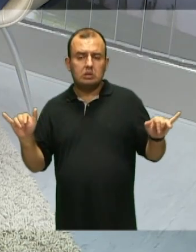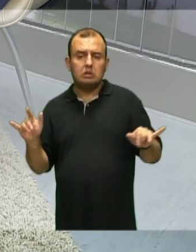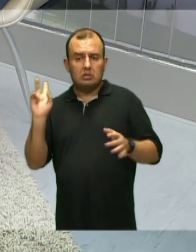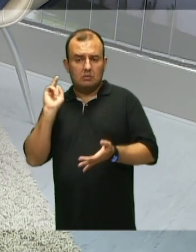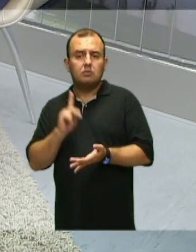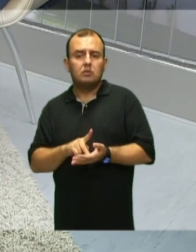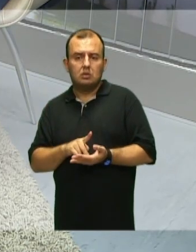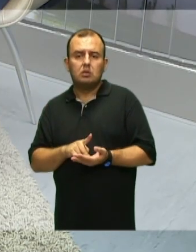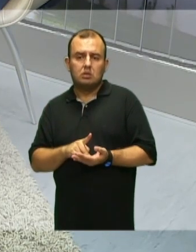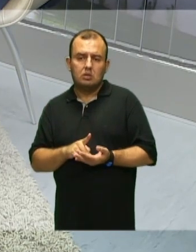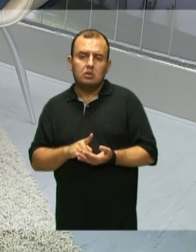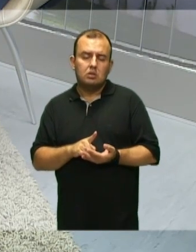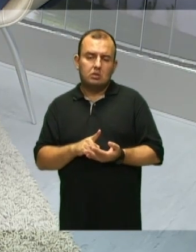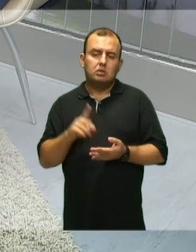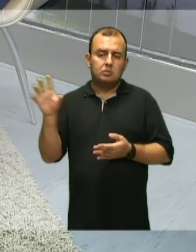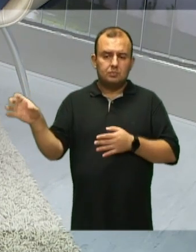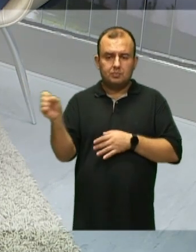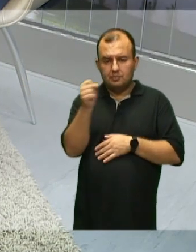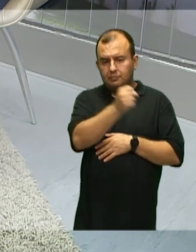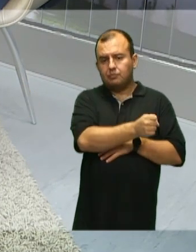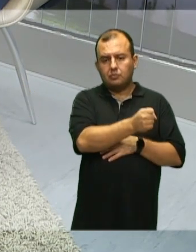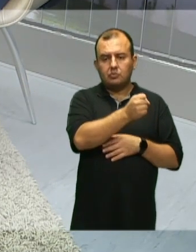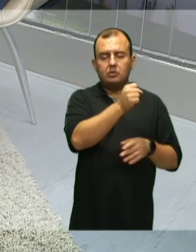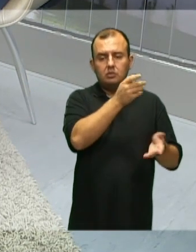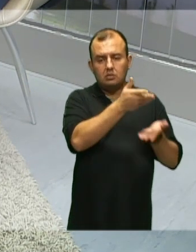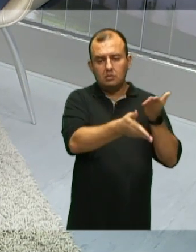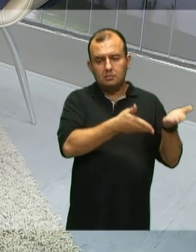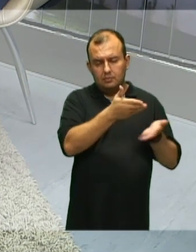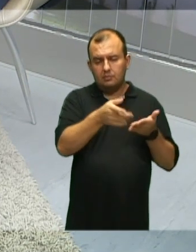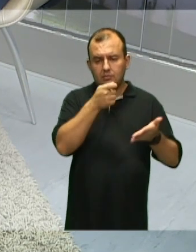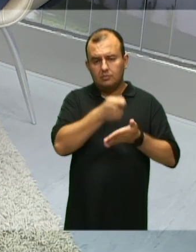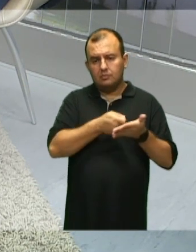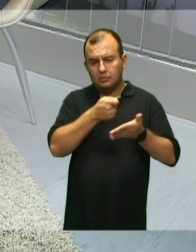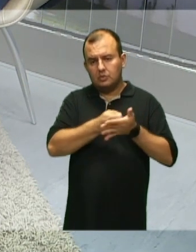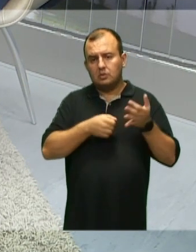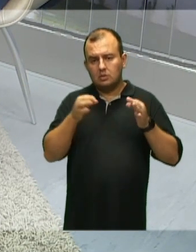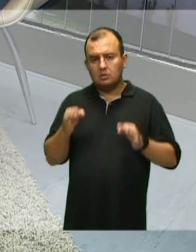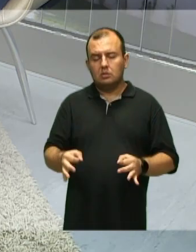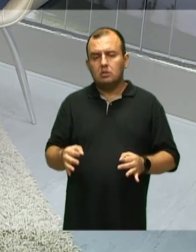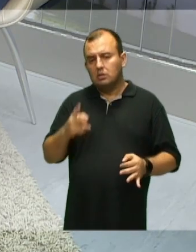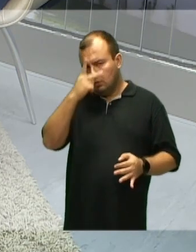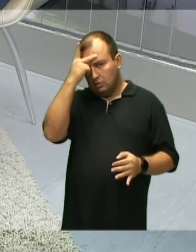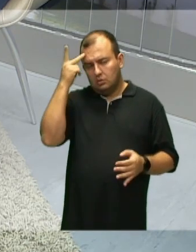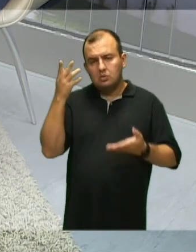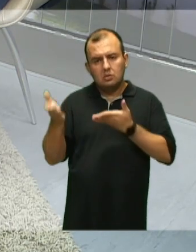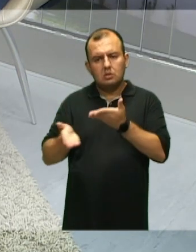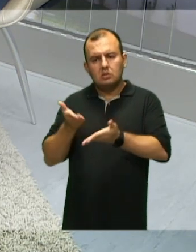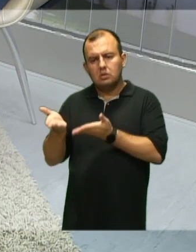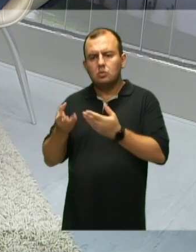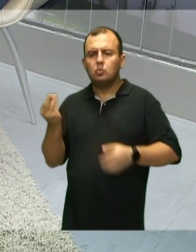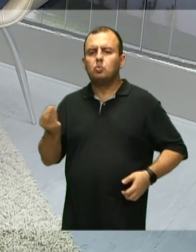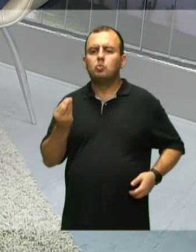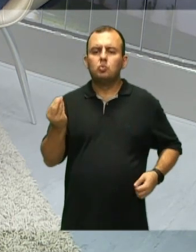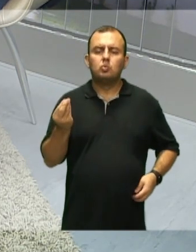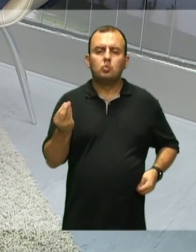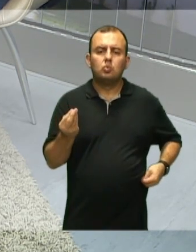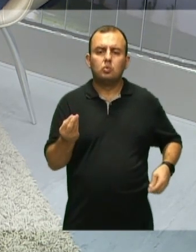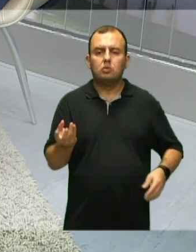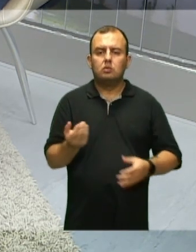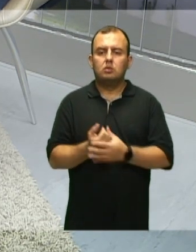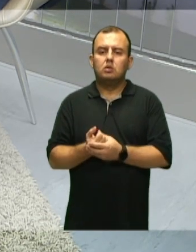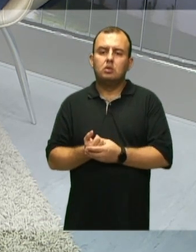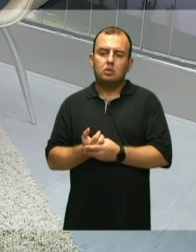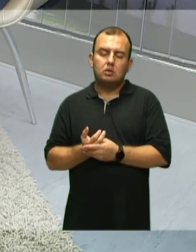cidade dele se realmente aquilo tem um combate efetivo e também de que forma essas pessoas são tratadas né porque Como disse